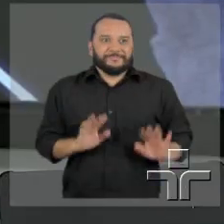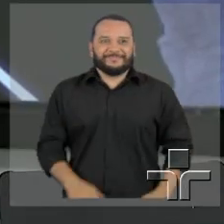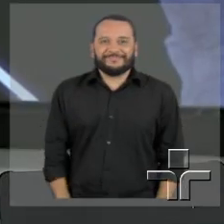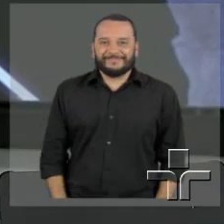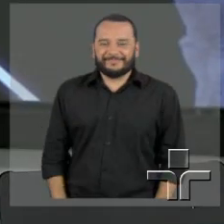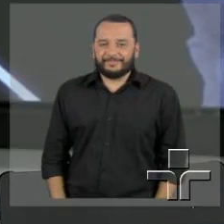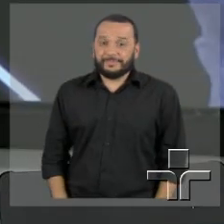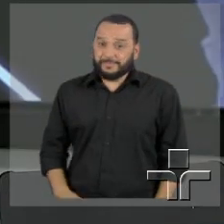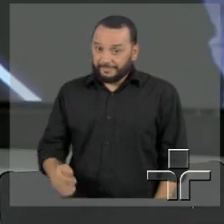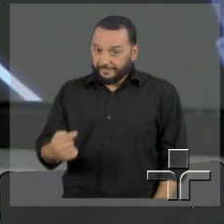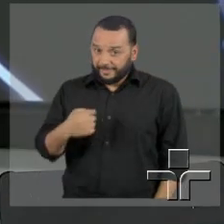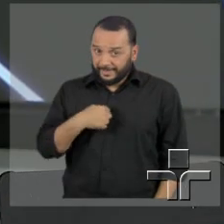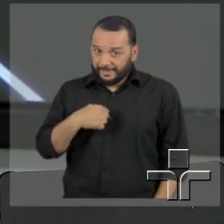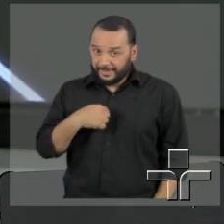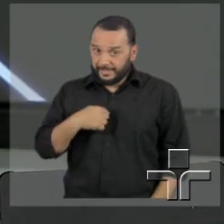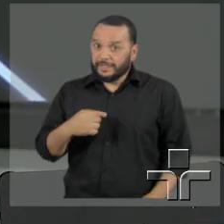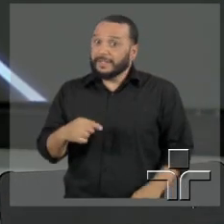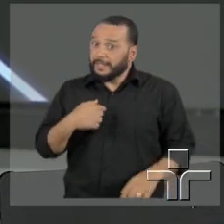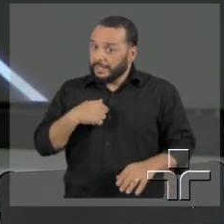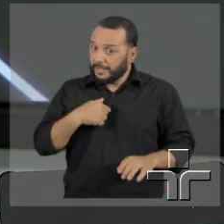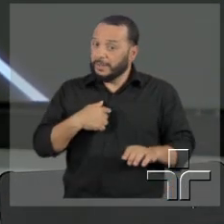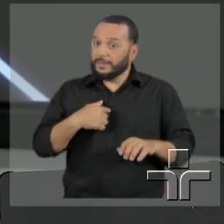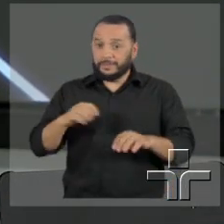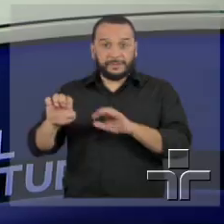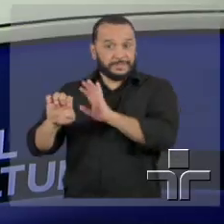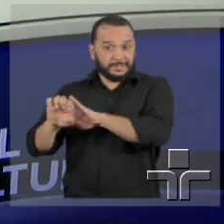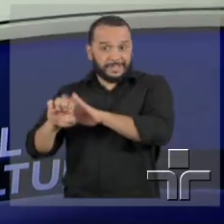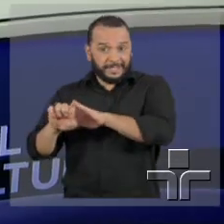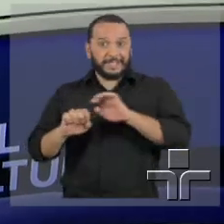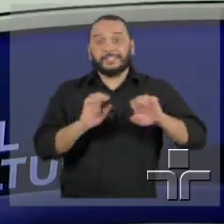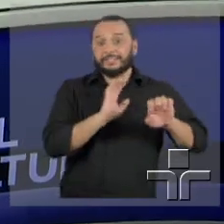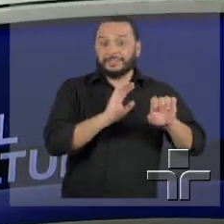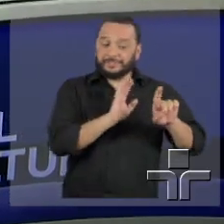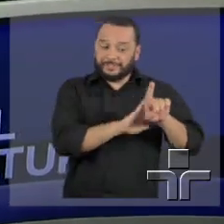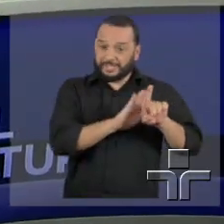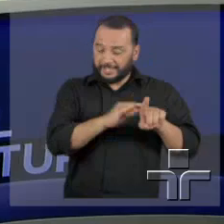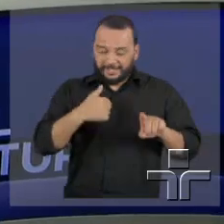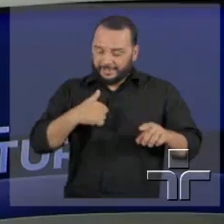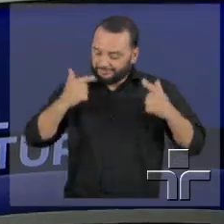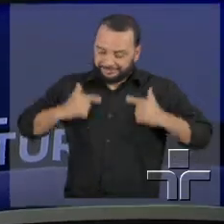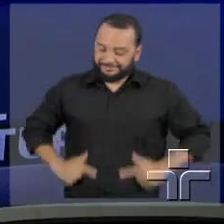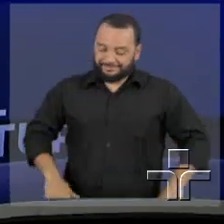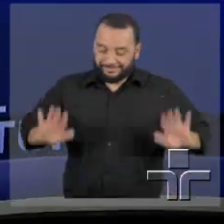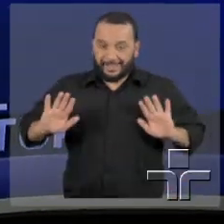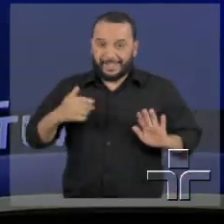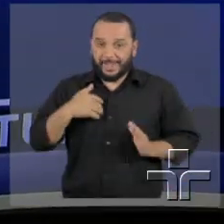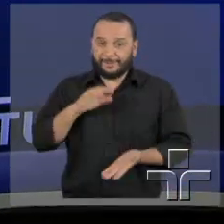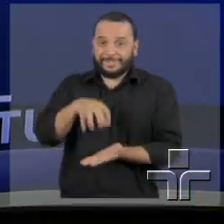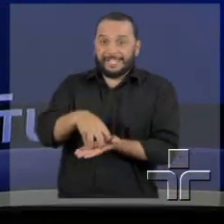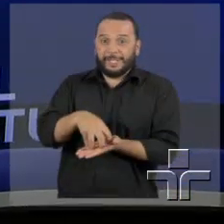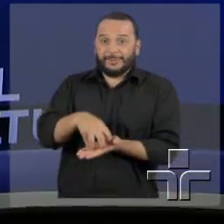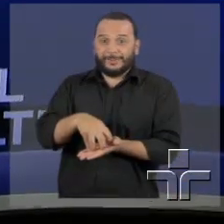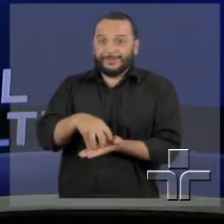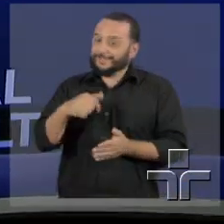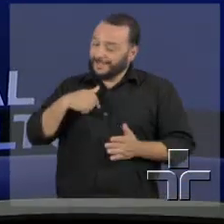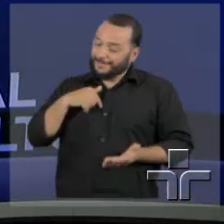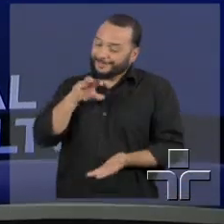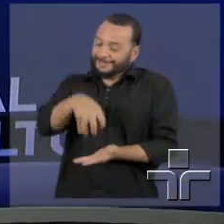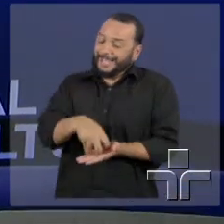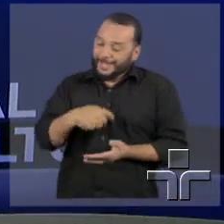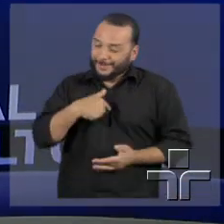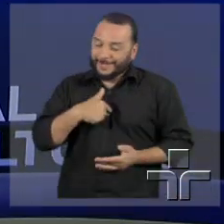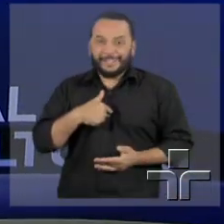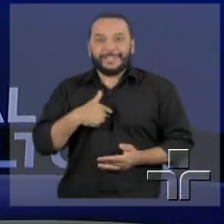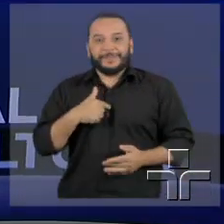minha defesa, de esquerda, nem de direita. Jornalista, leva em consideração... No centro, leva em consideração